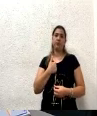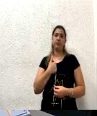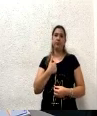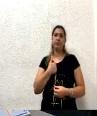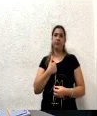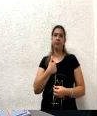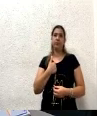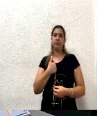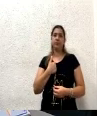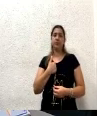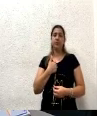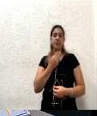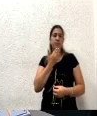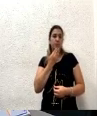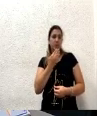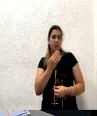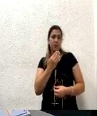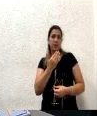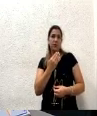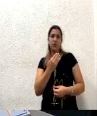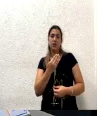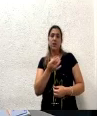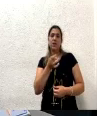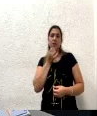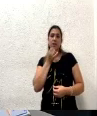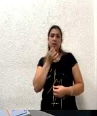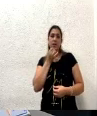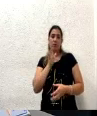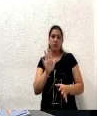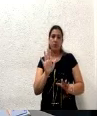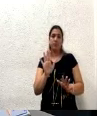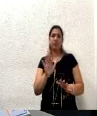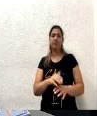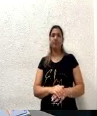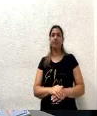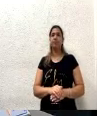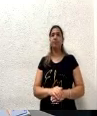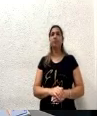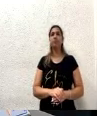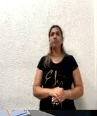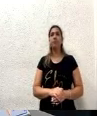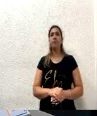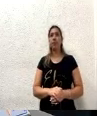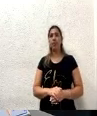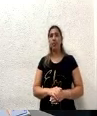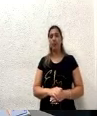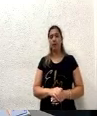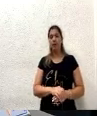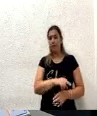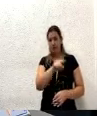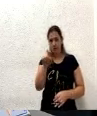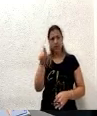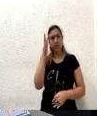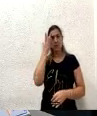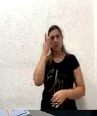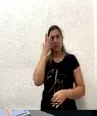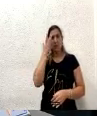fazer uma demanda dessa? Por exemplo, vou dar um exemplo para que o povo me entenda.